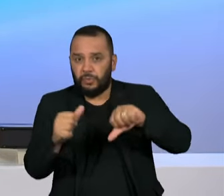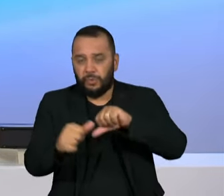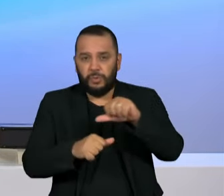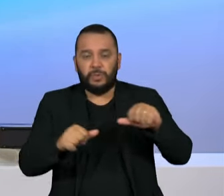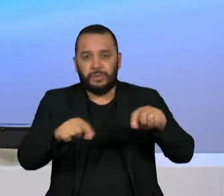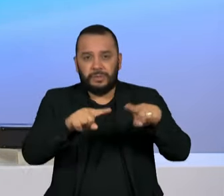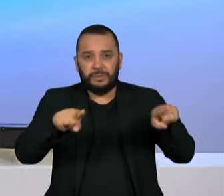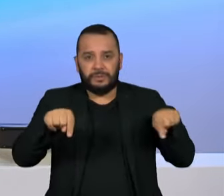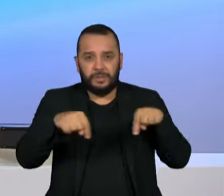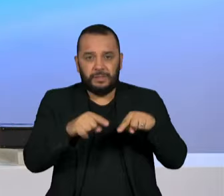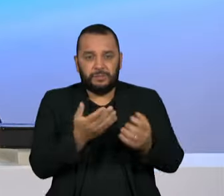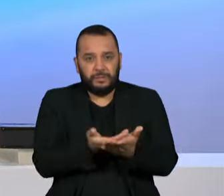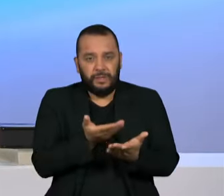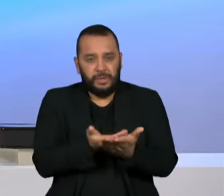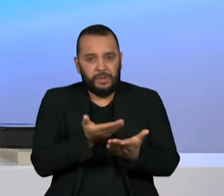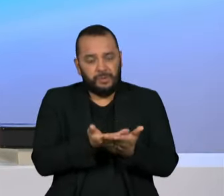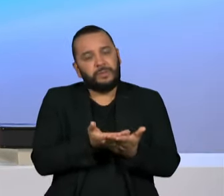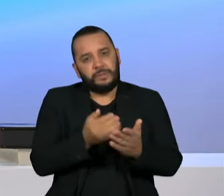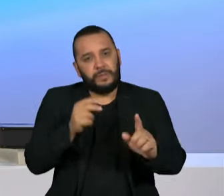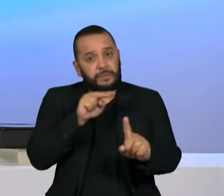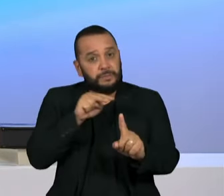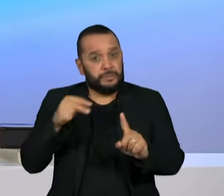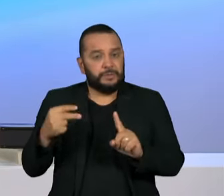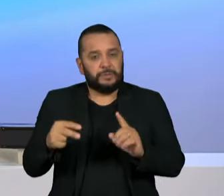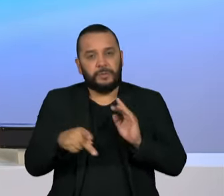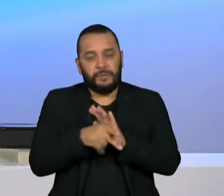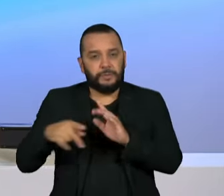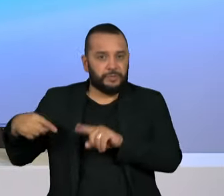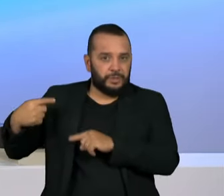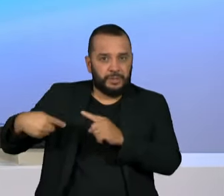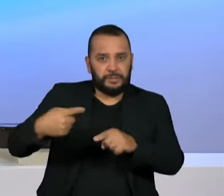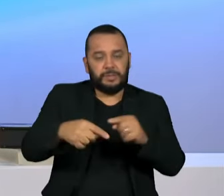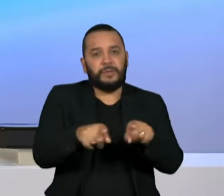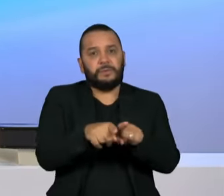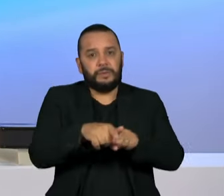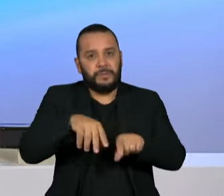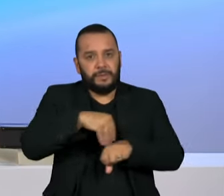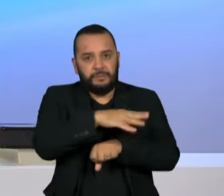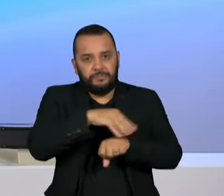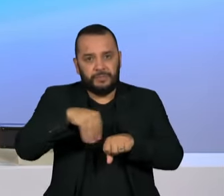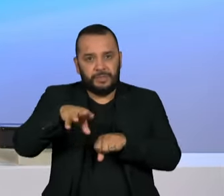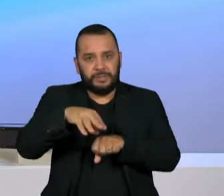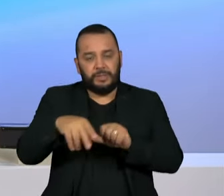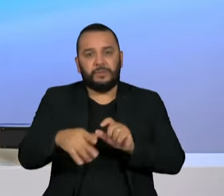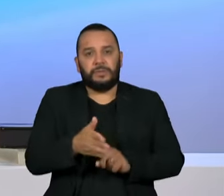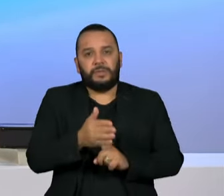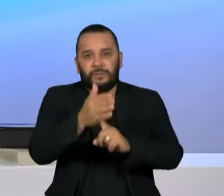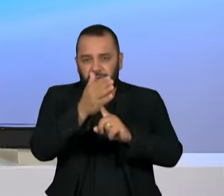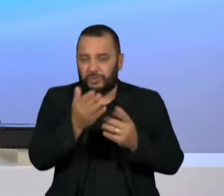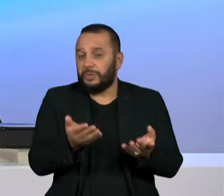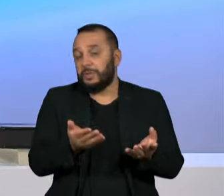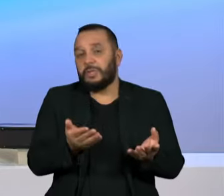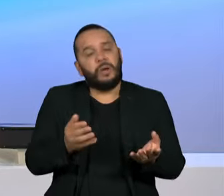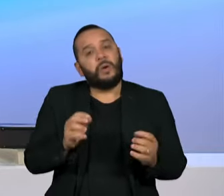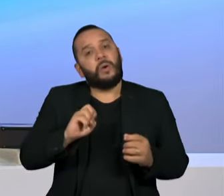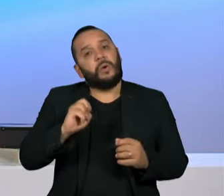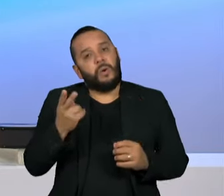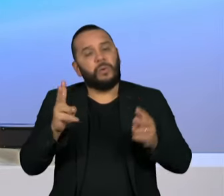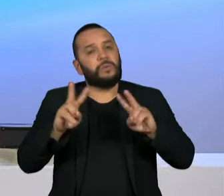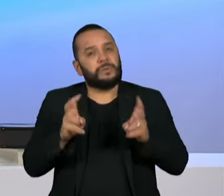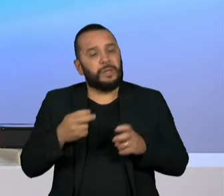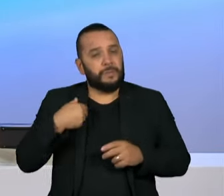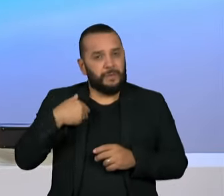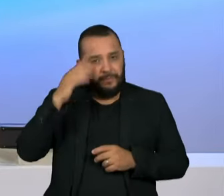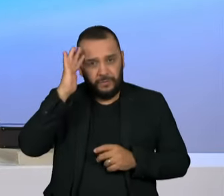sala de aula, seja do ponto de vista geracional, seja da mediação da tecnologia ou qualquer outro, ou as questões